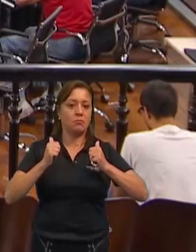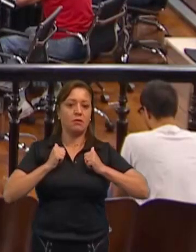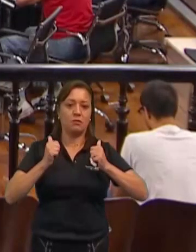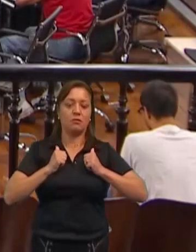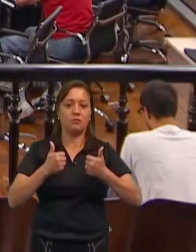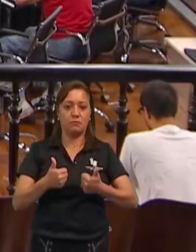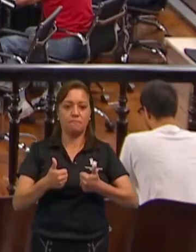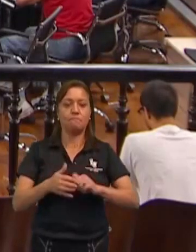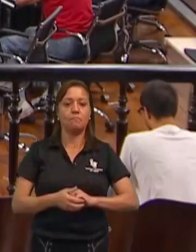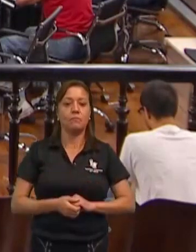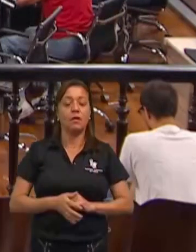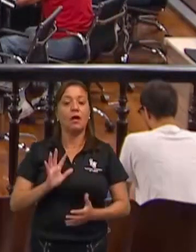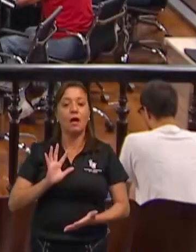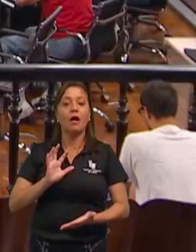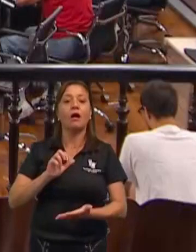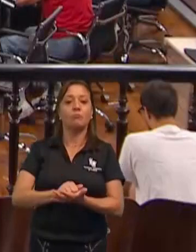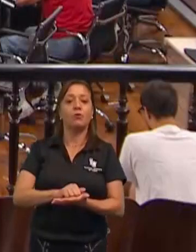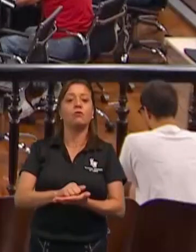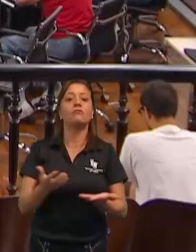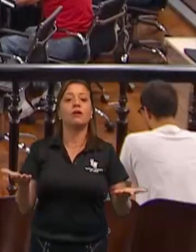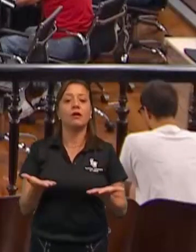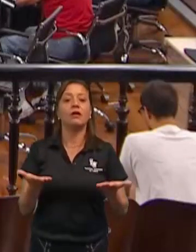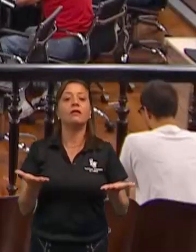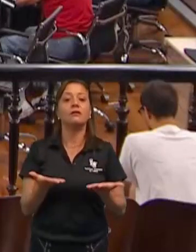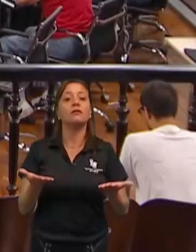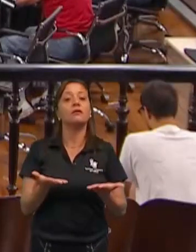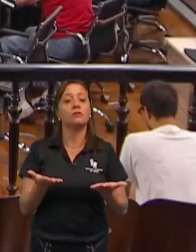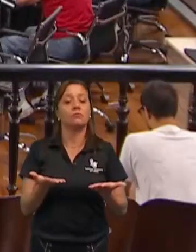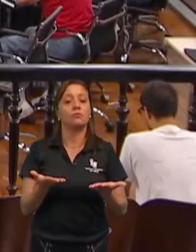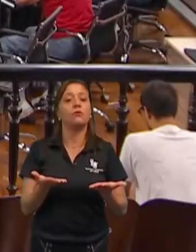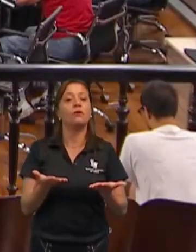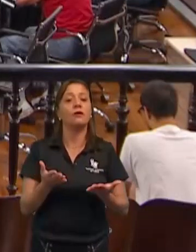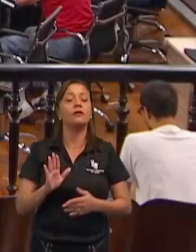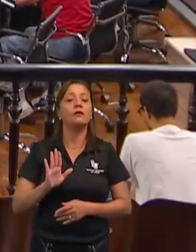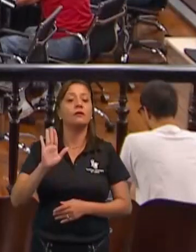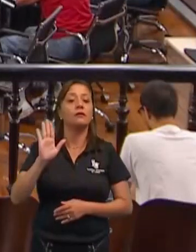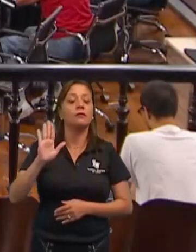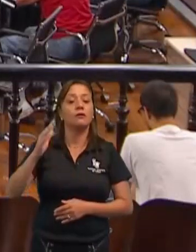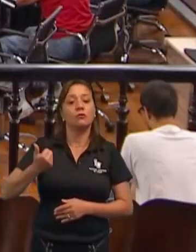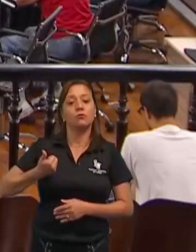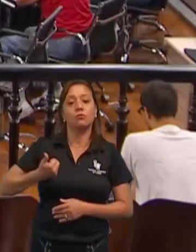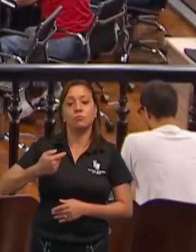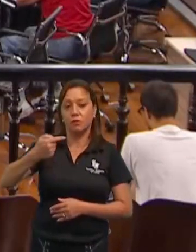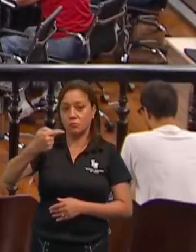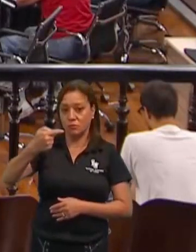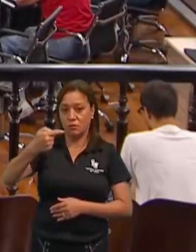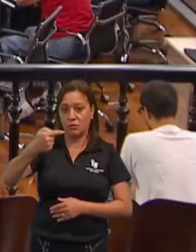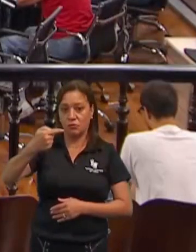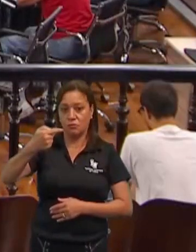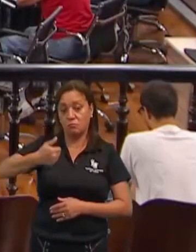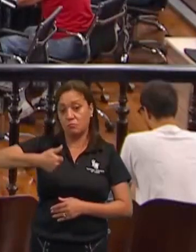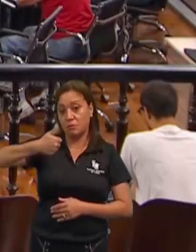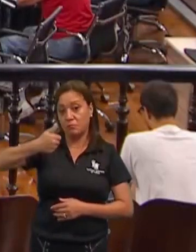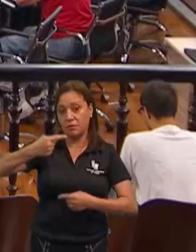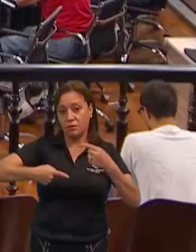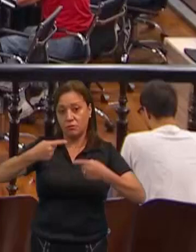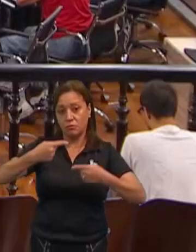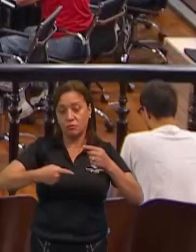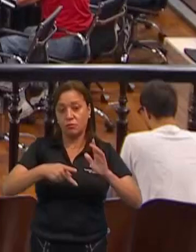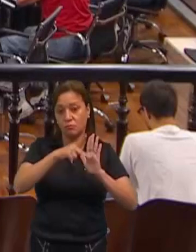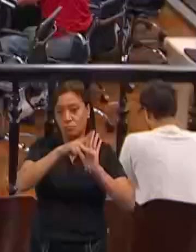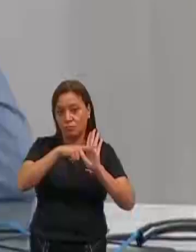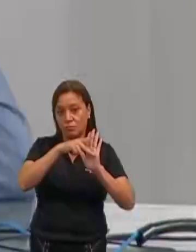estão. Aprovado. Vamos então, senhores vereadores e vereadoras, número 7, em sua primeira discussão, processo